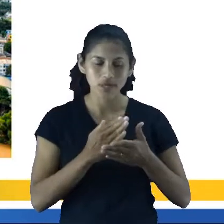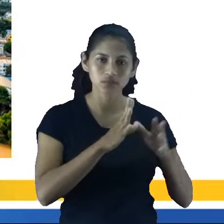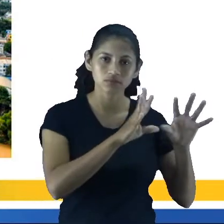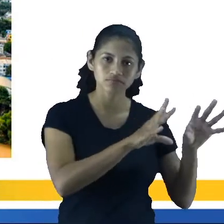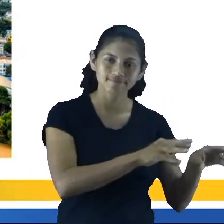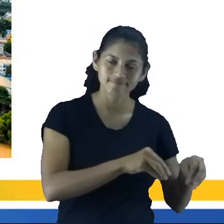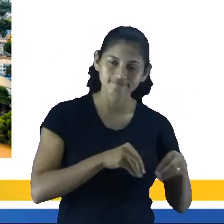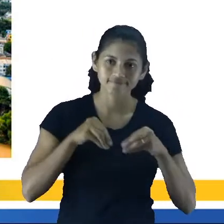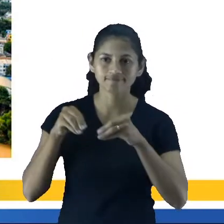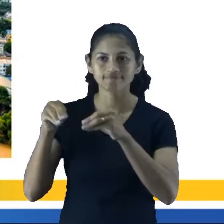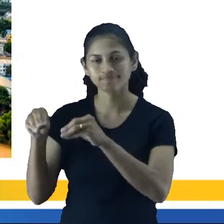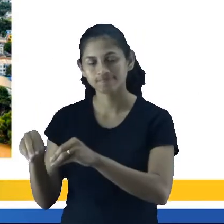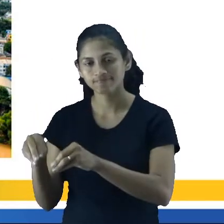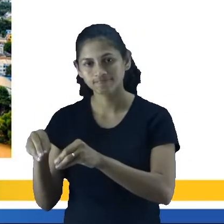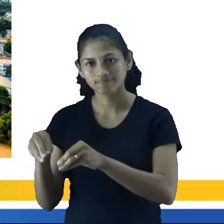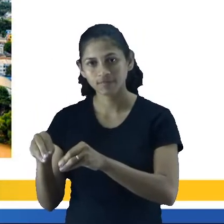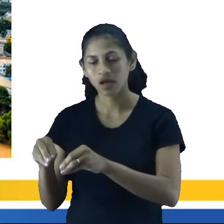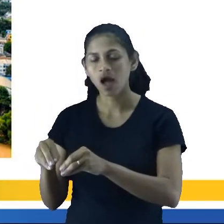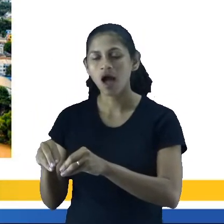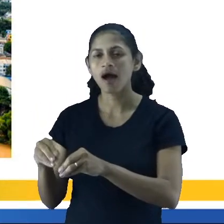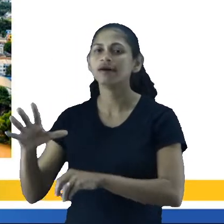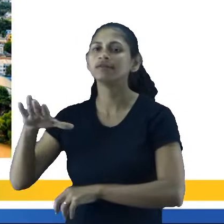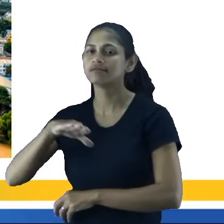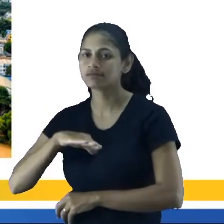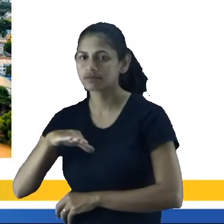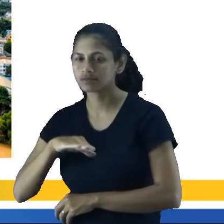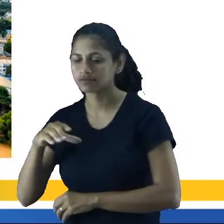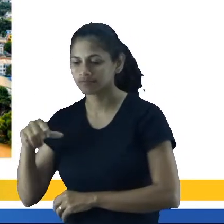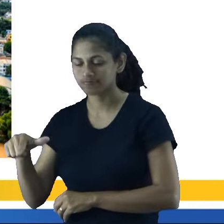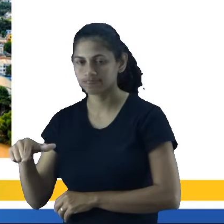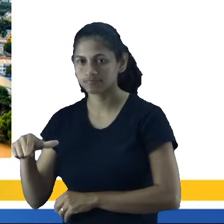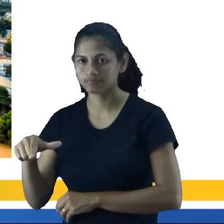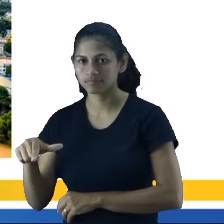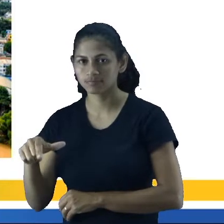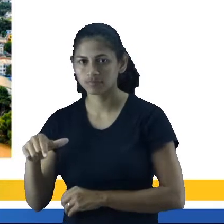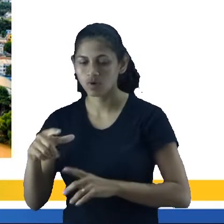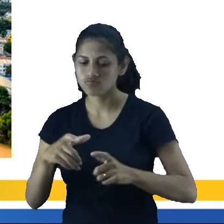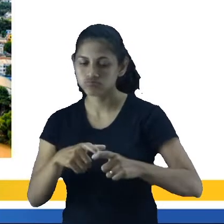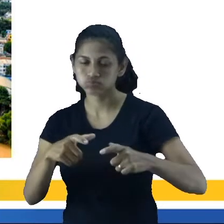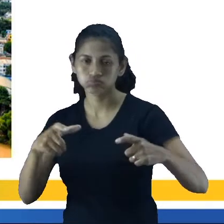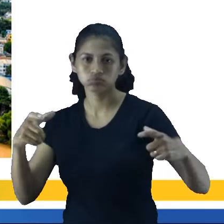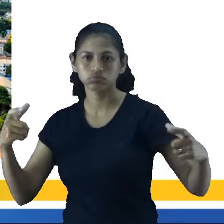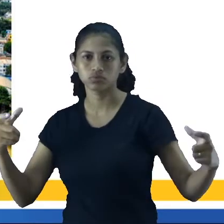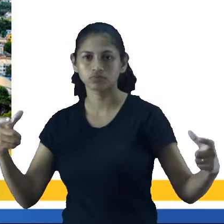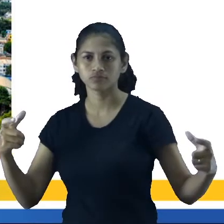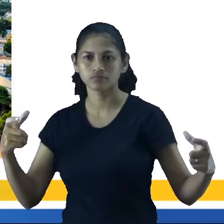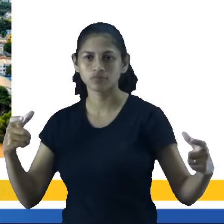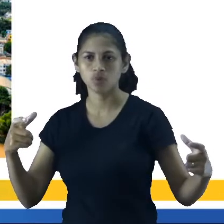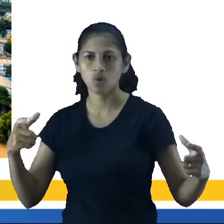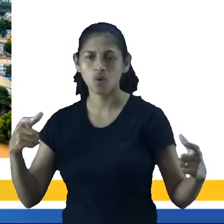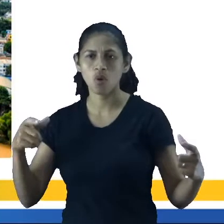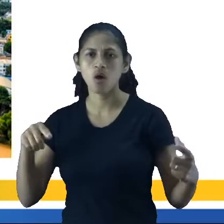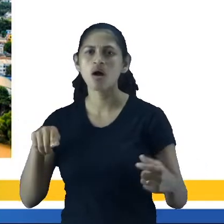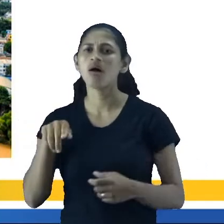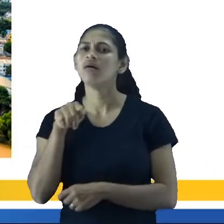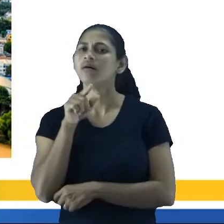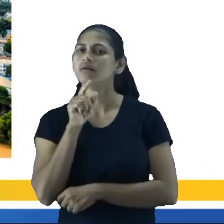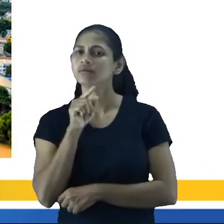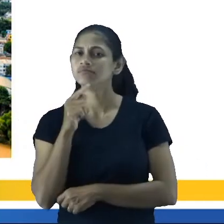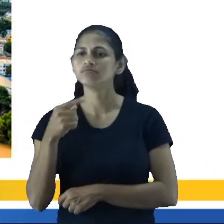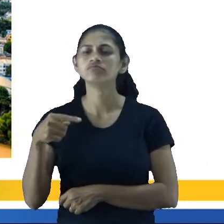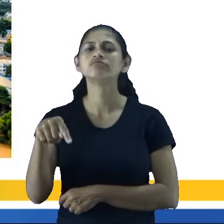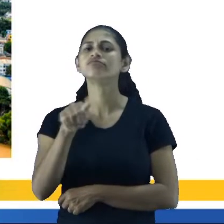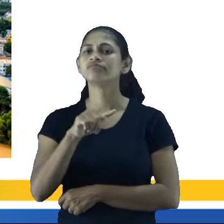Aí as cidades vão crescendo. Observando essa imagem aí dessa urbanização, vocês conhecem esse local aí? Dê